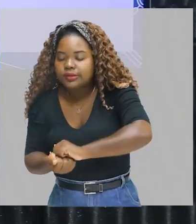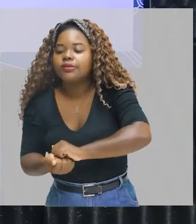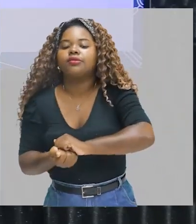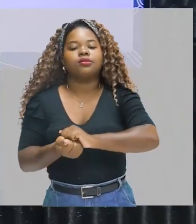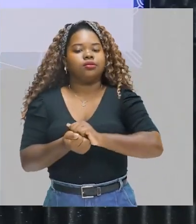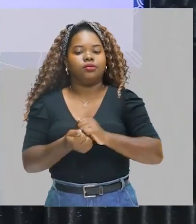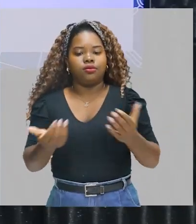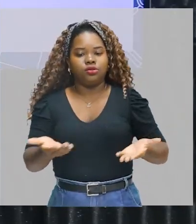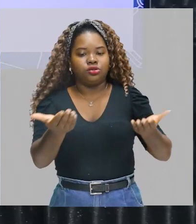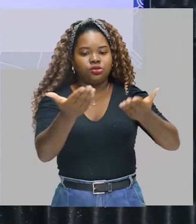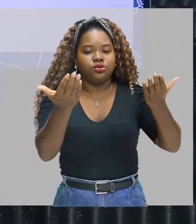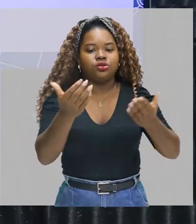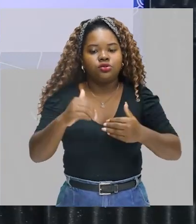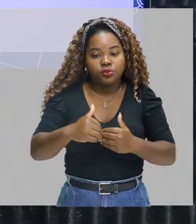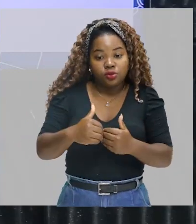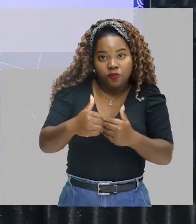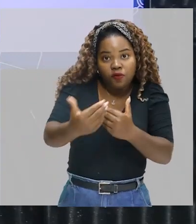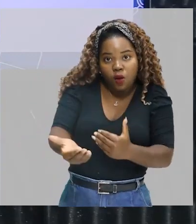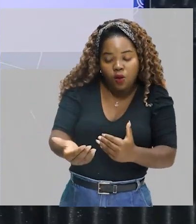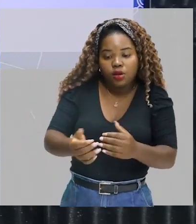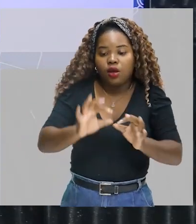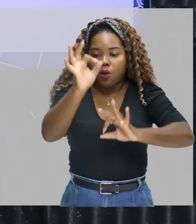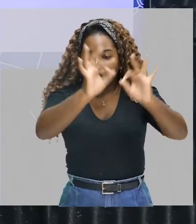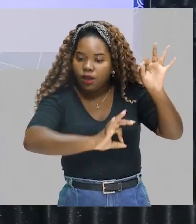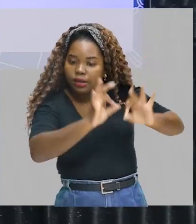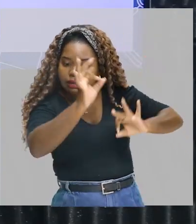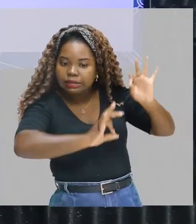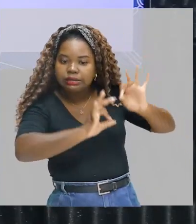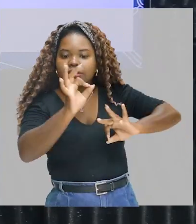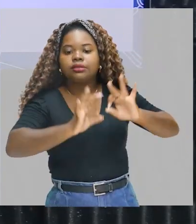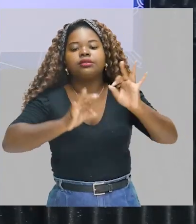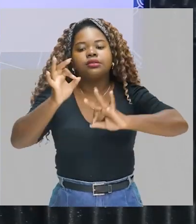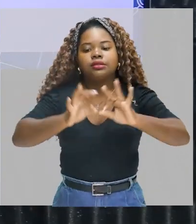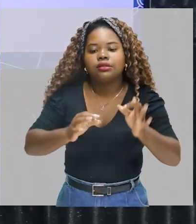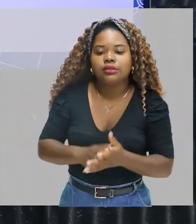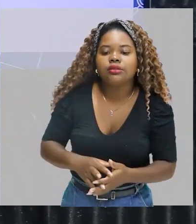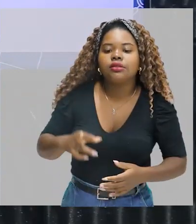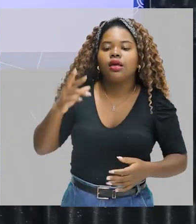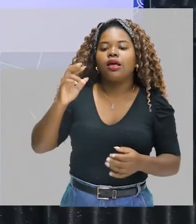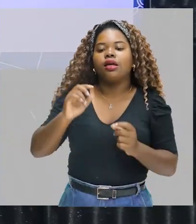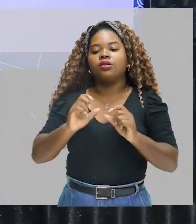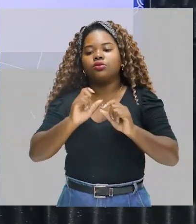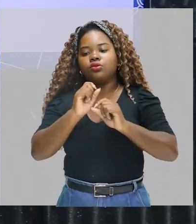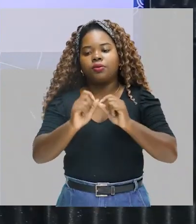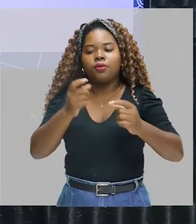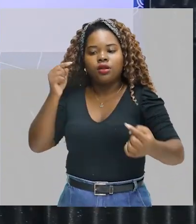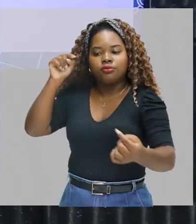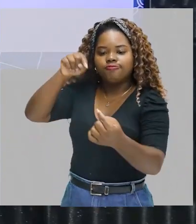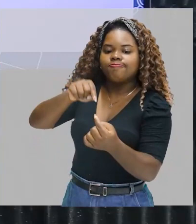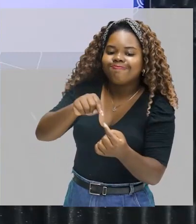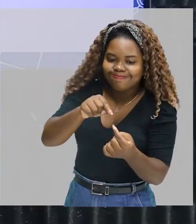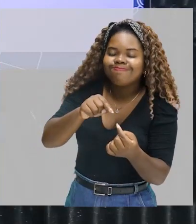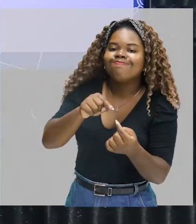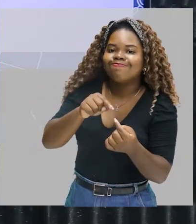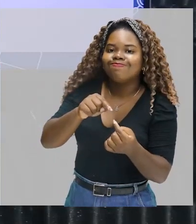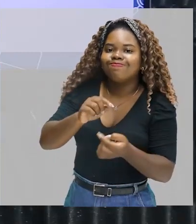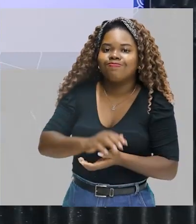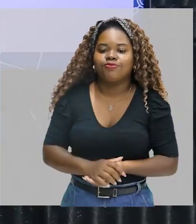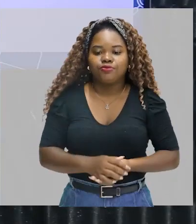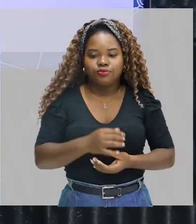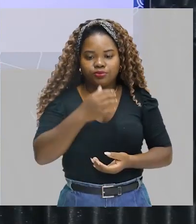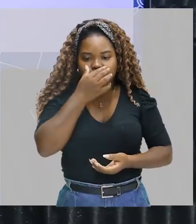externos, racionalmente organizados para alcançar um objetivo concretamente